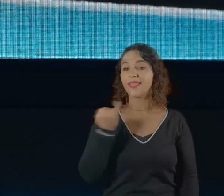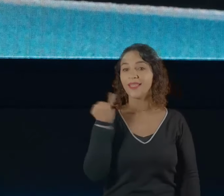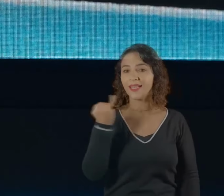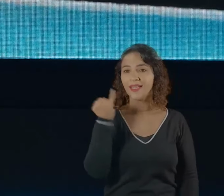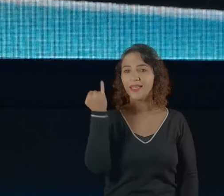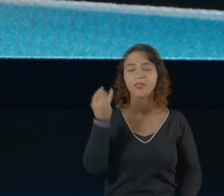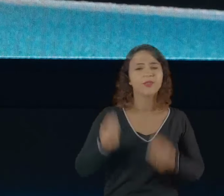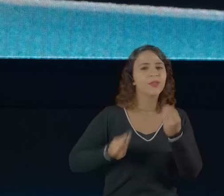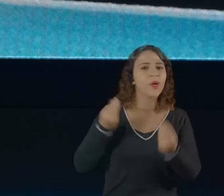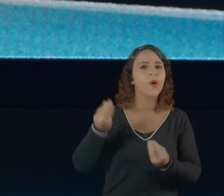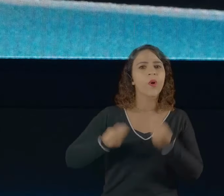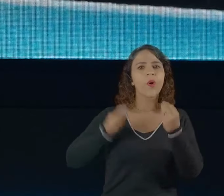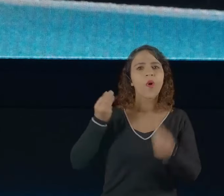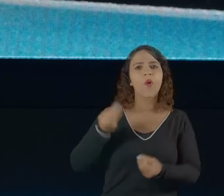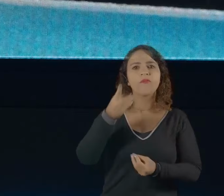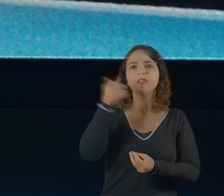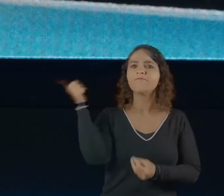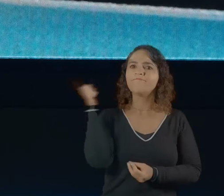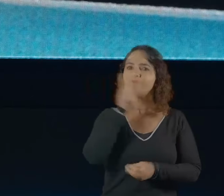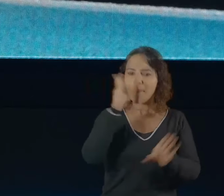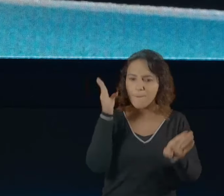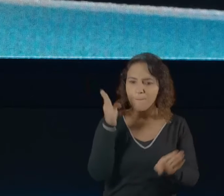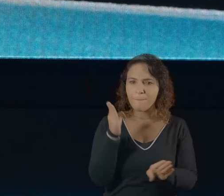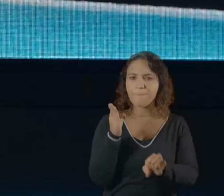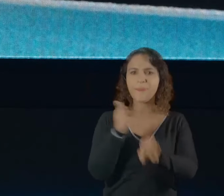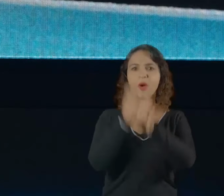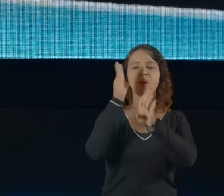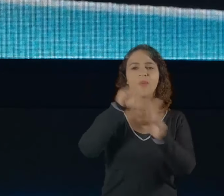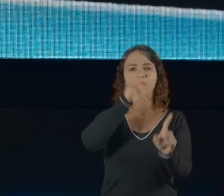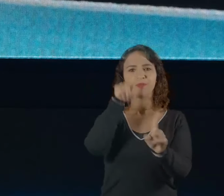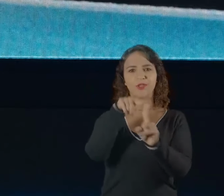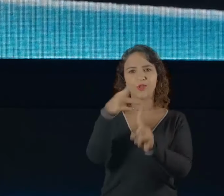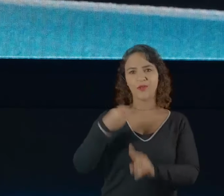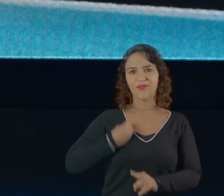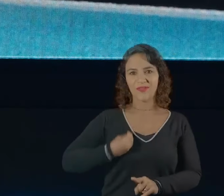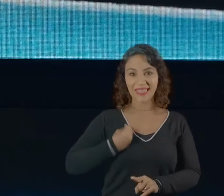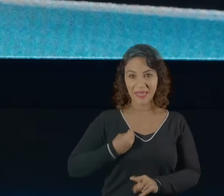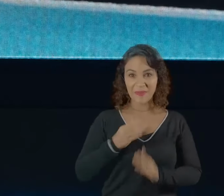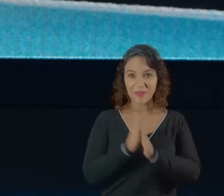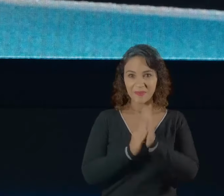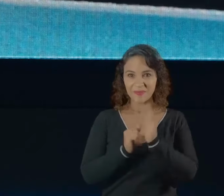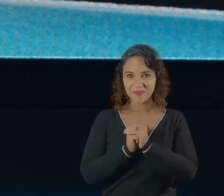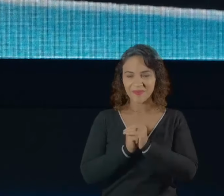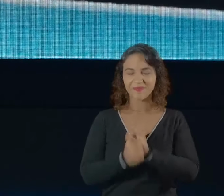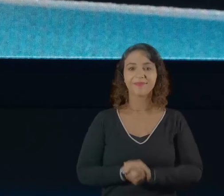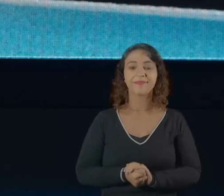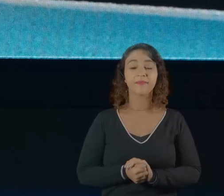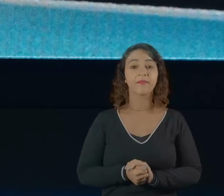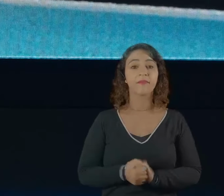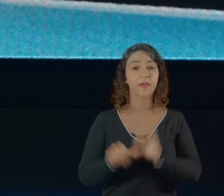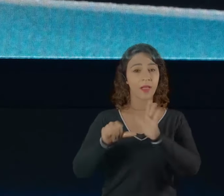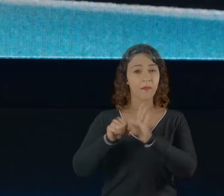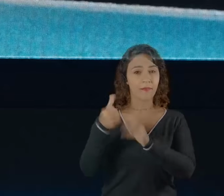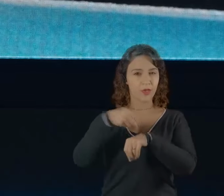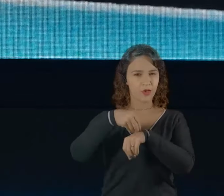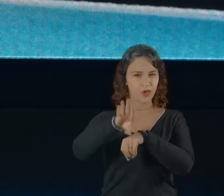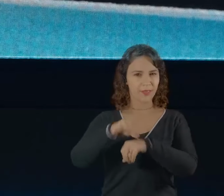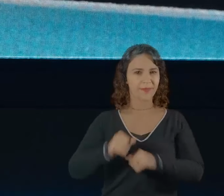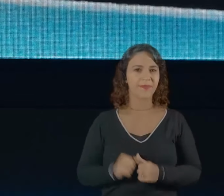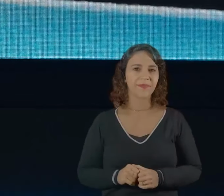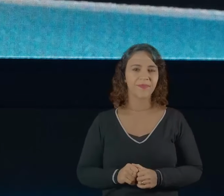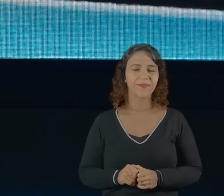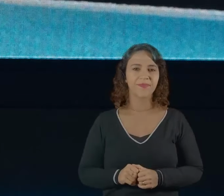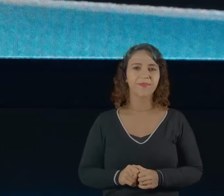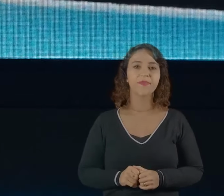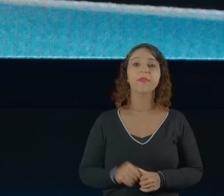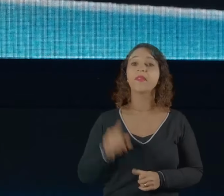de como descobrir o seu chamado. Amém? A primeira dica que eu quero dar para vocês é que o